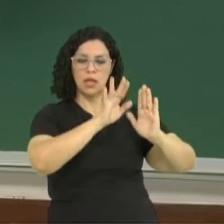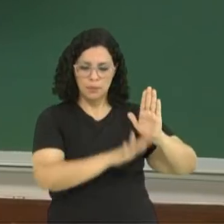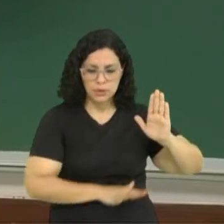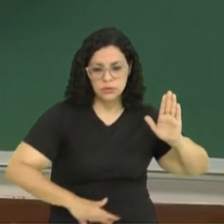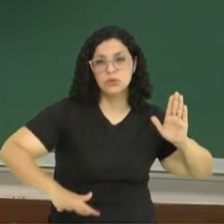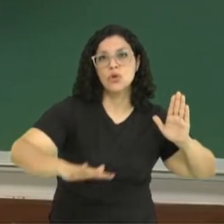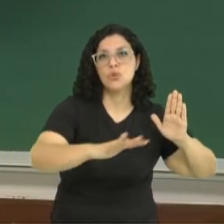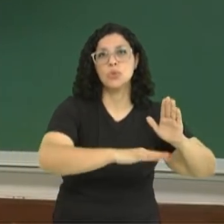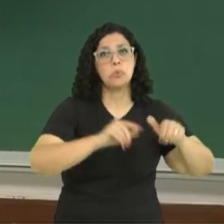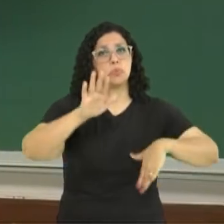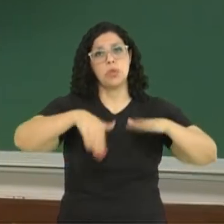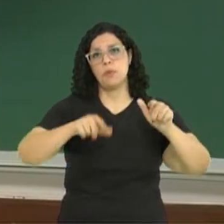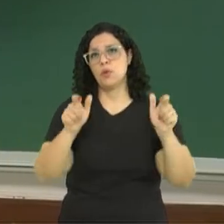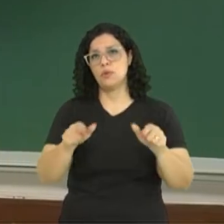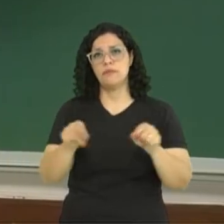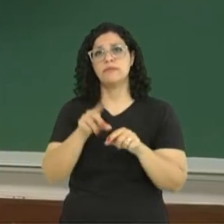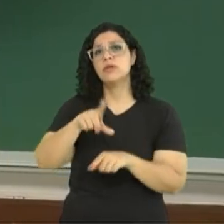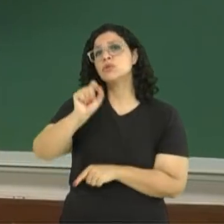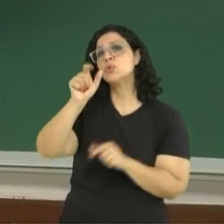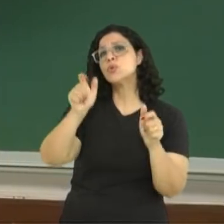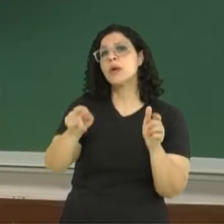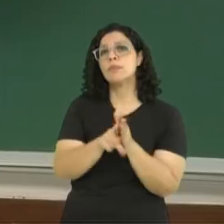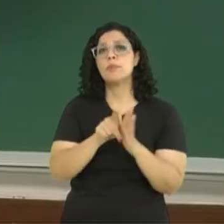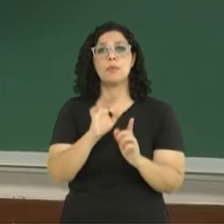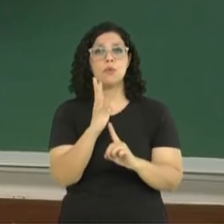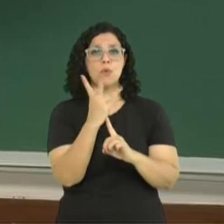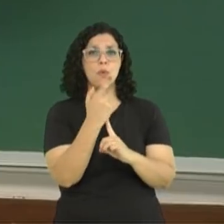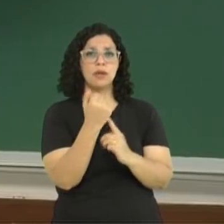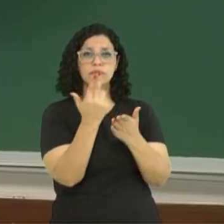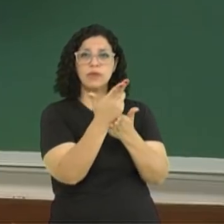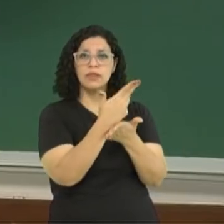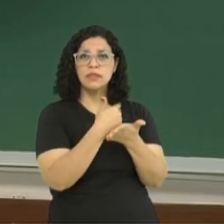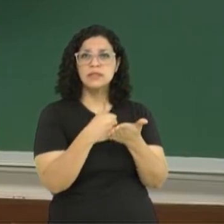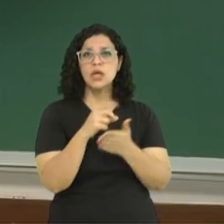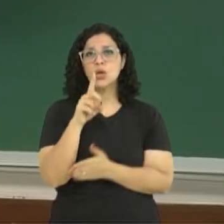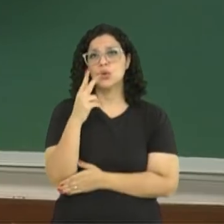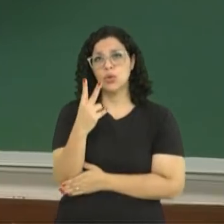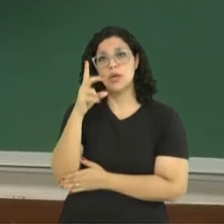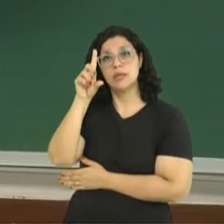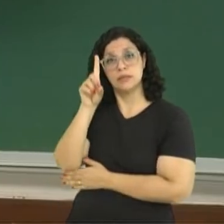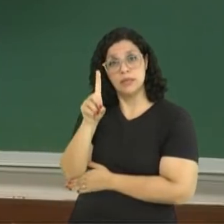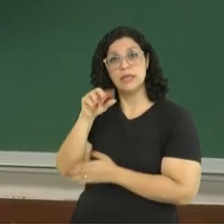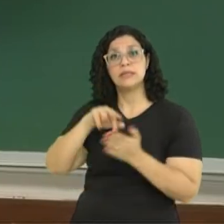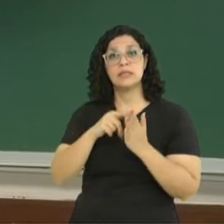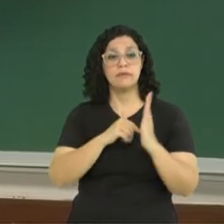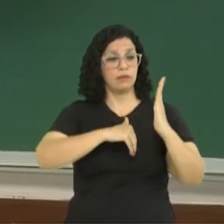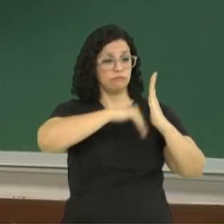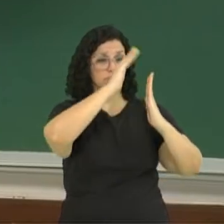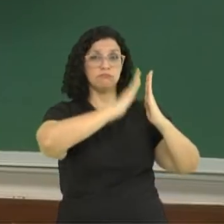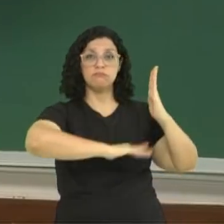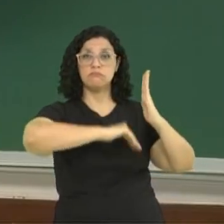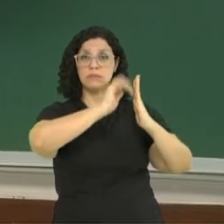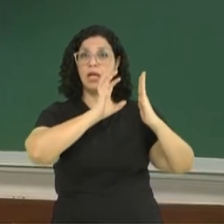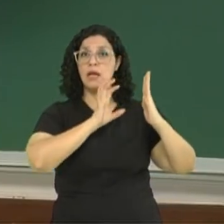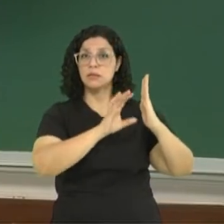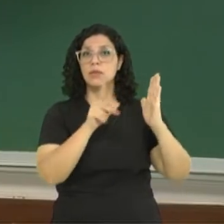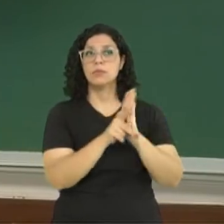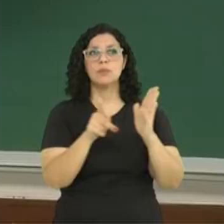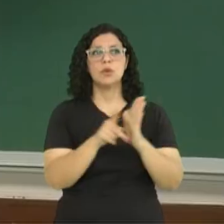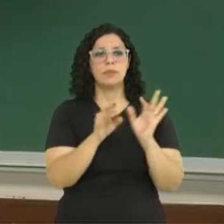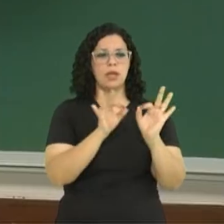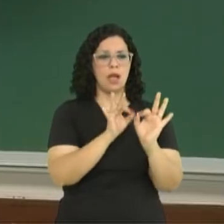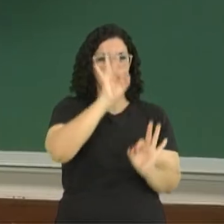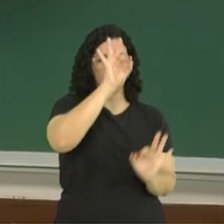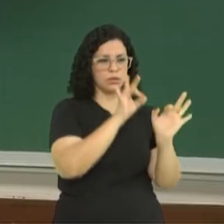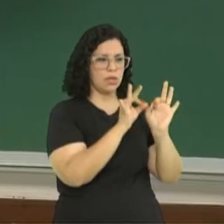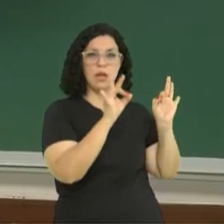chão. Então, o local onde eu faço uma arte, que essa arte é 2D, ou seja, aquela uma arte achatada, que ela só tem